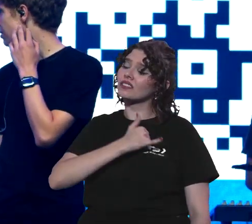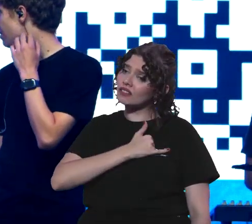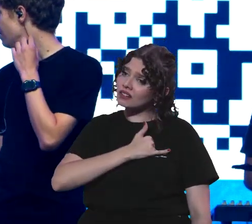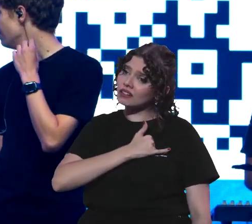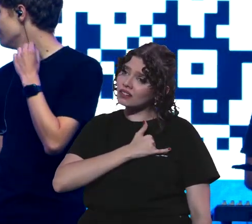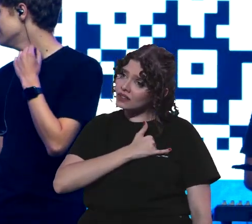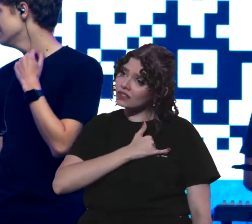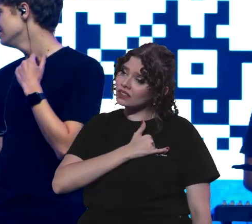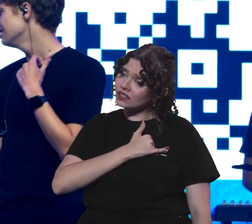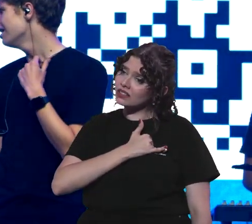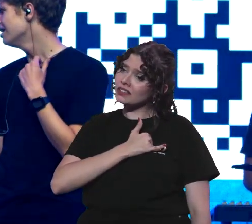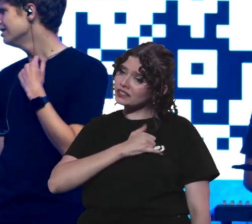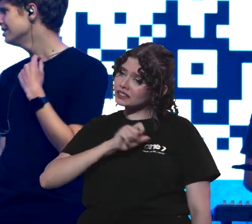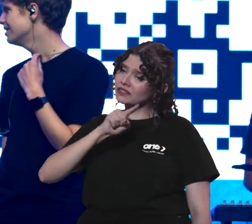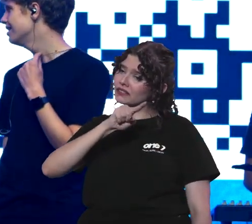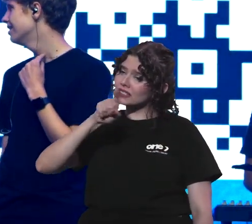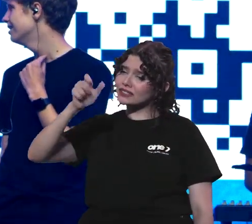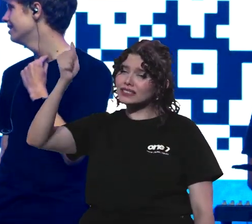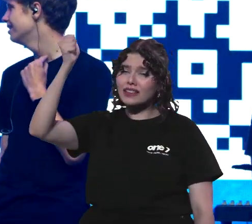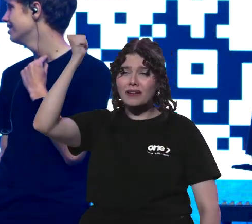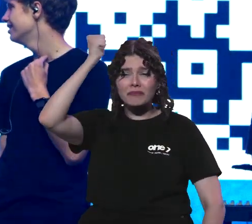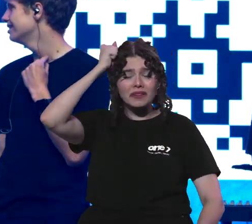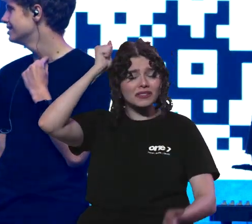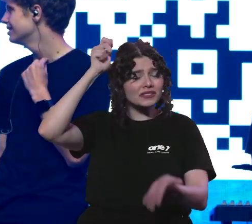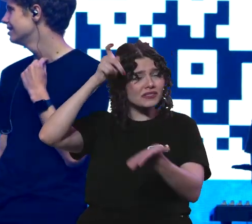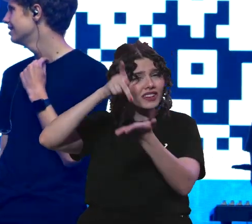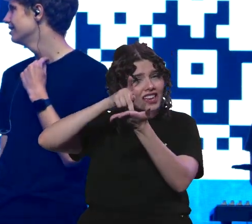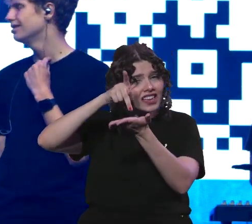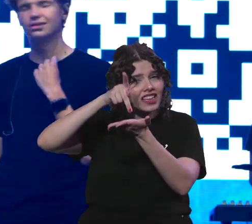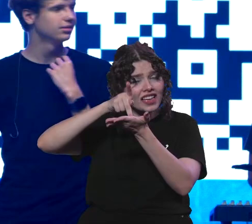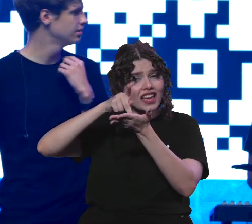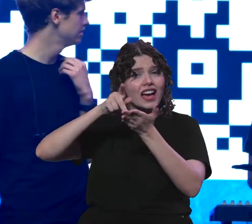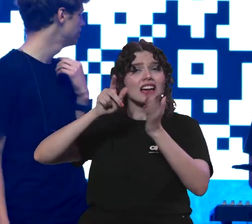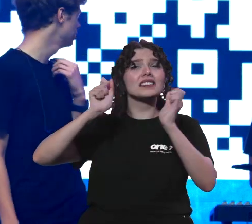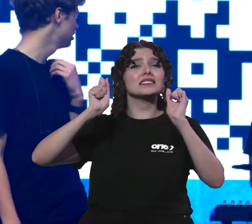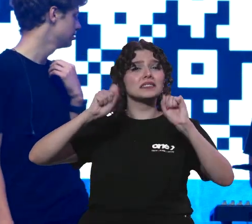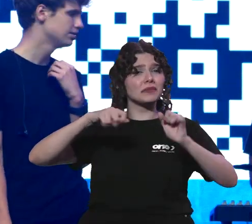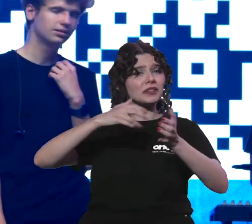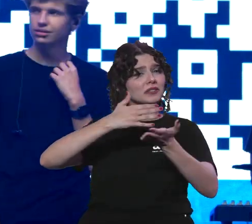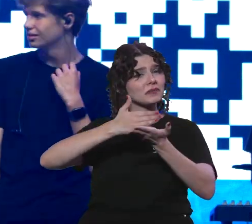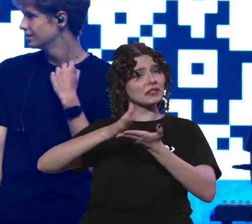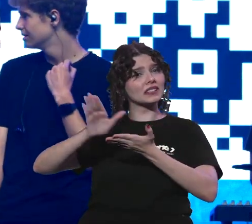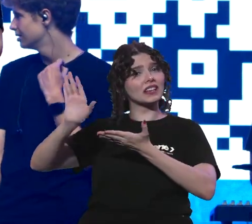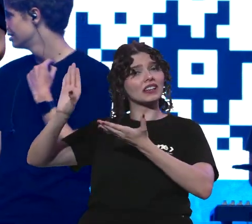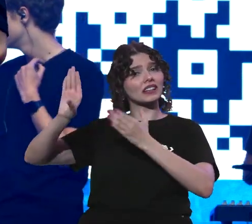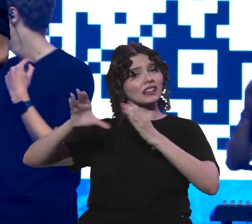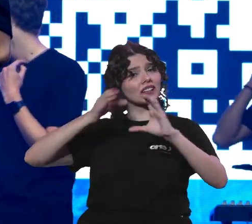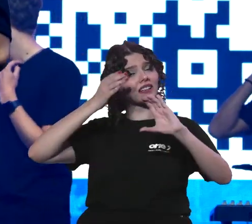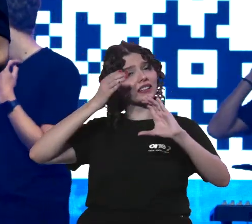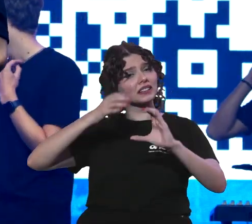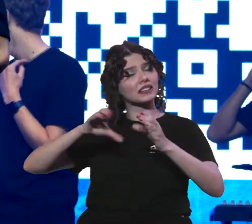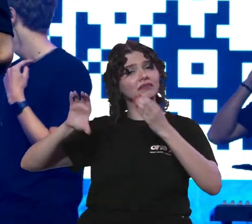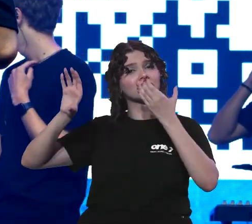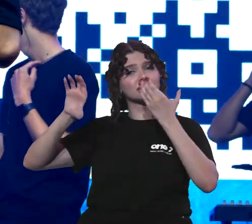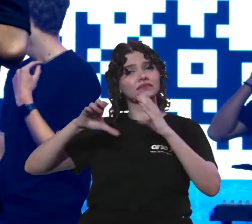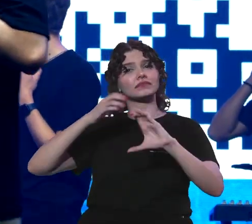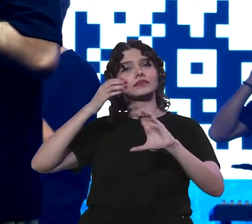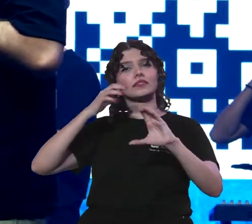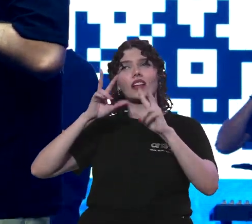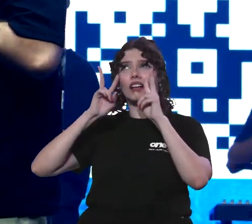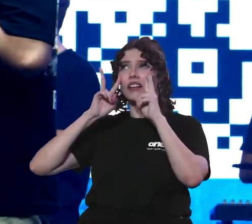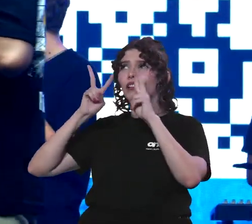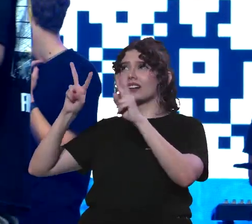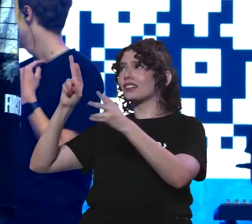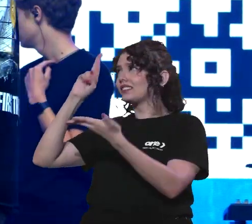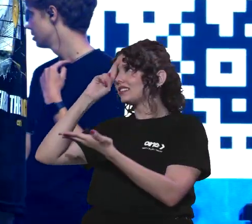você sentir que você se arrependeu de verdade, aí sim você vai começar a cantar. Ore ao Senhor, e